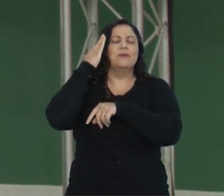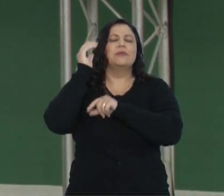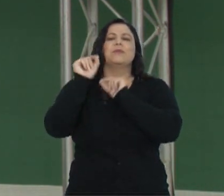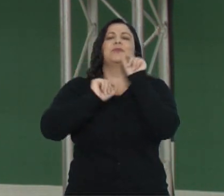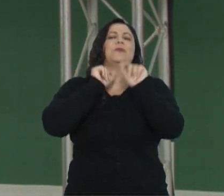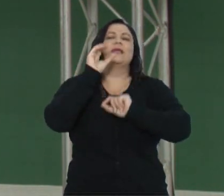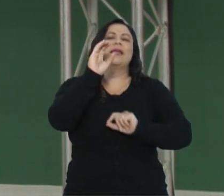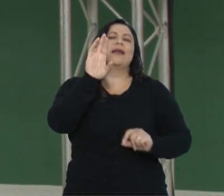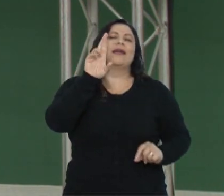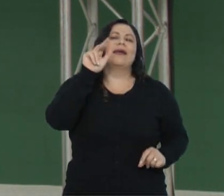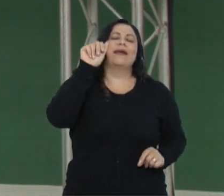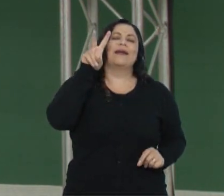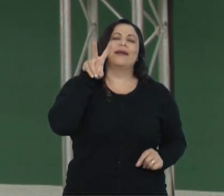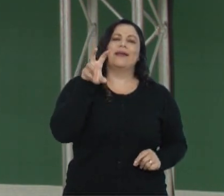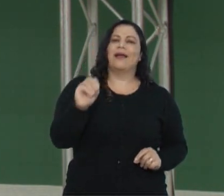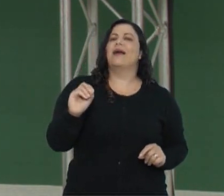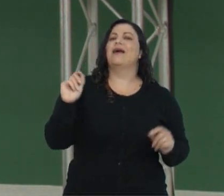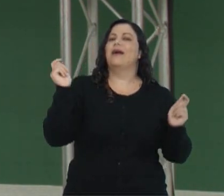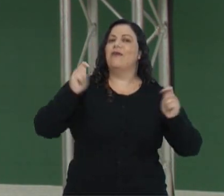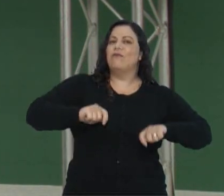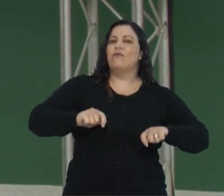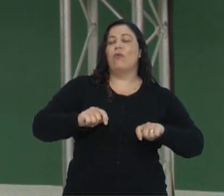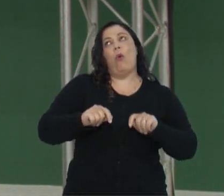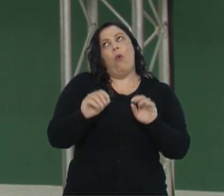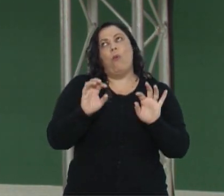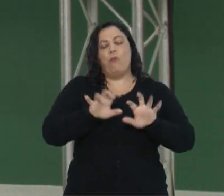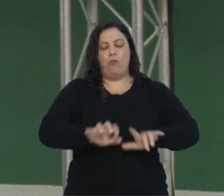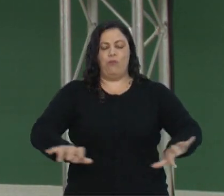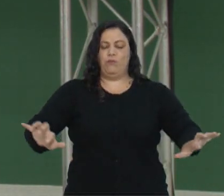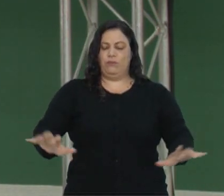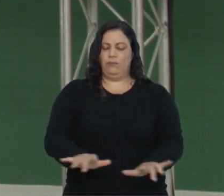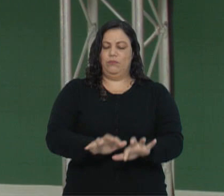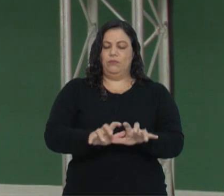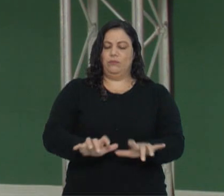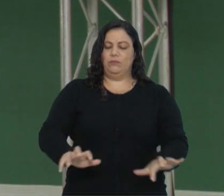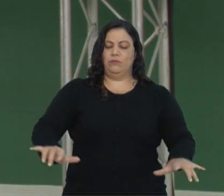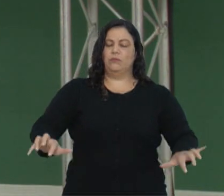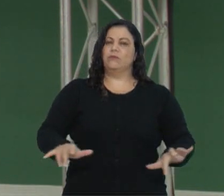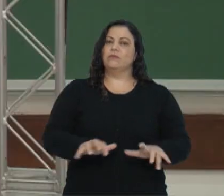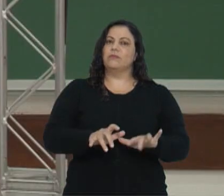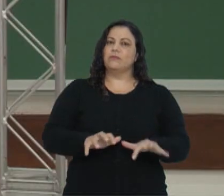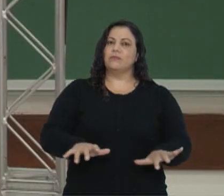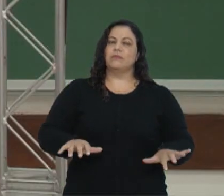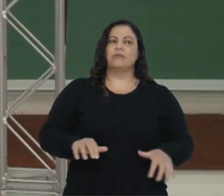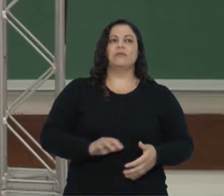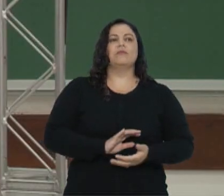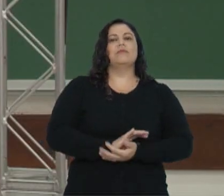pode ser colocada para um teclado ou um piano. Tá?